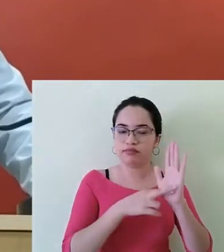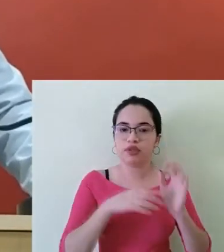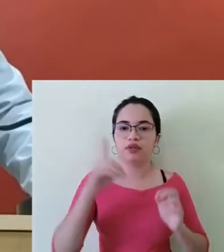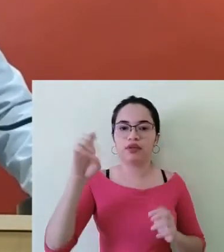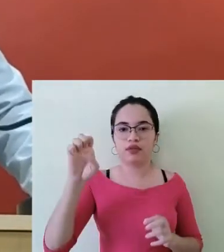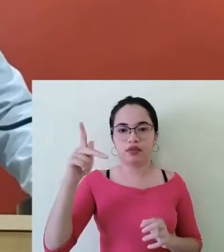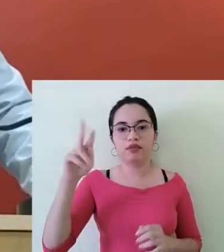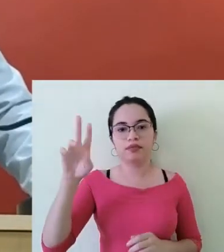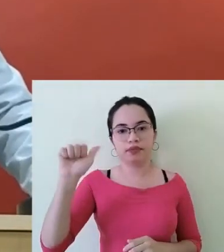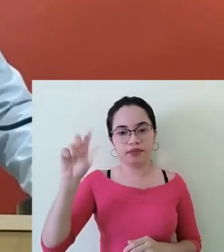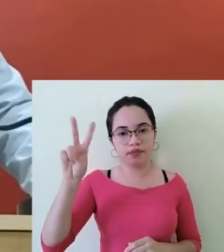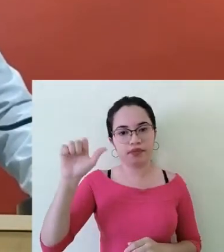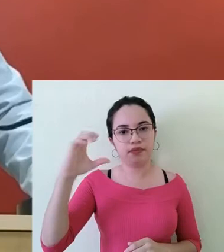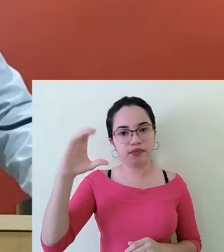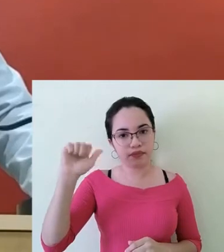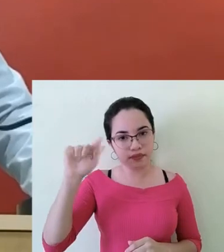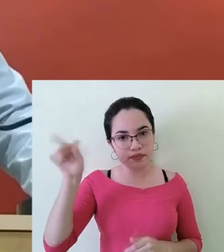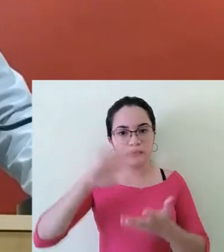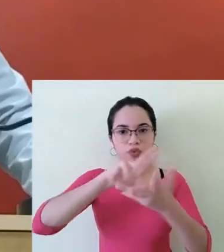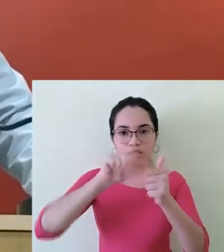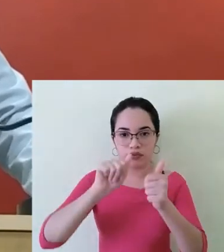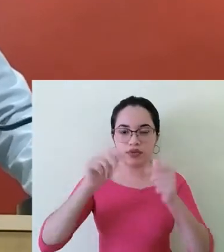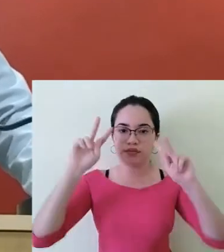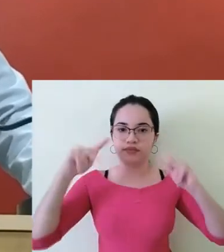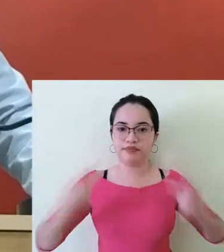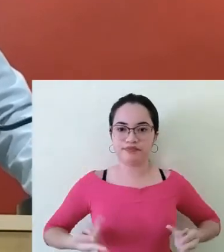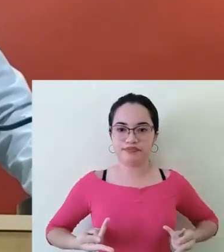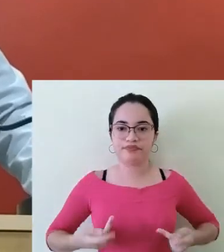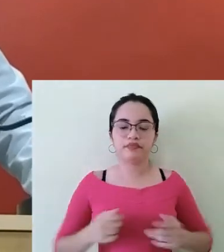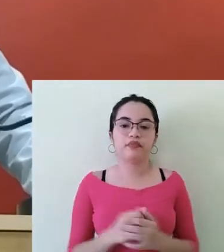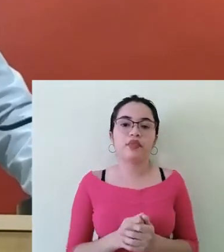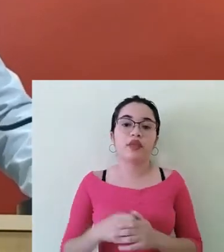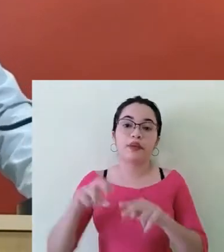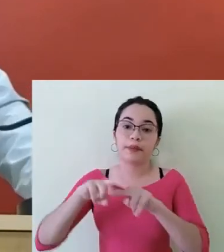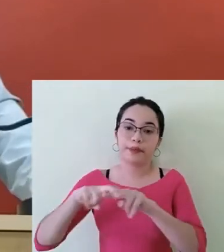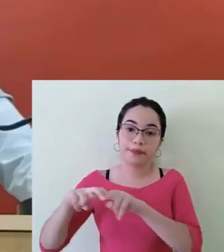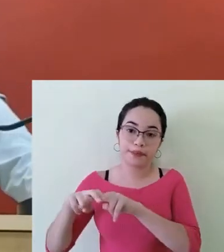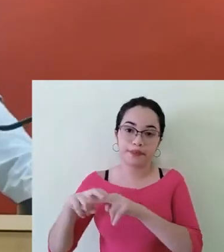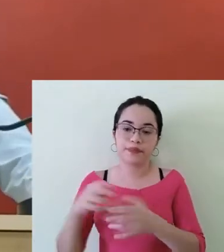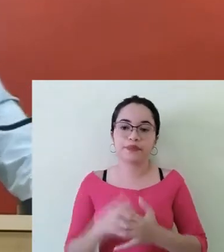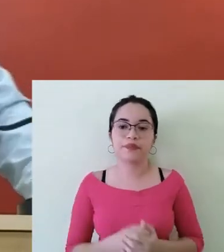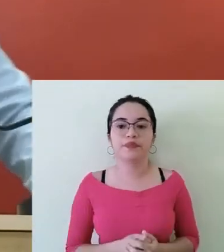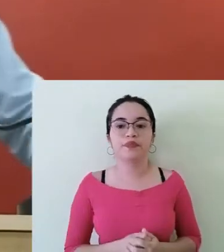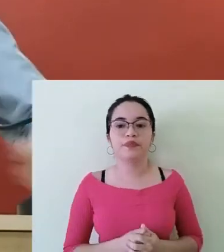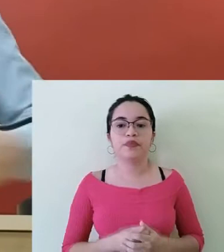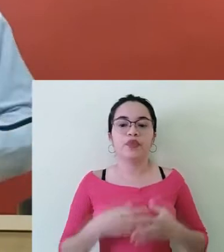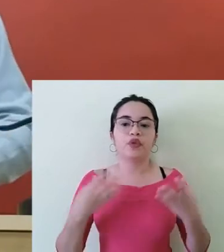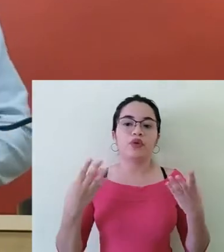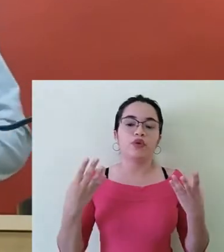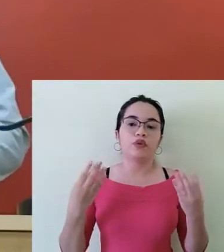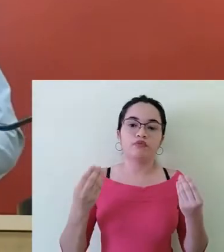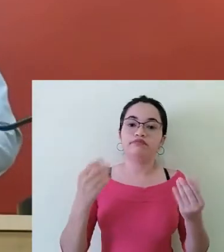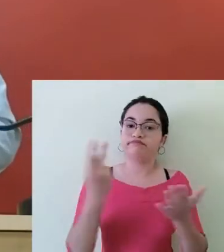da depravação universal da raça humana. E por causa disso,